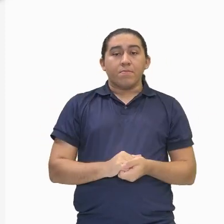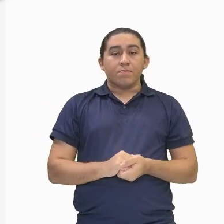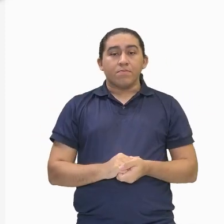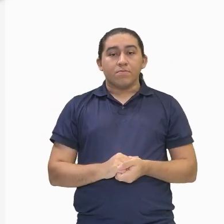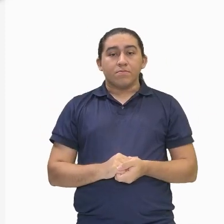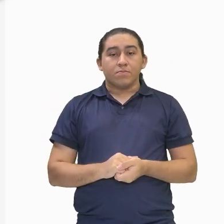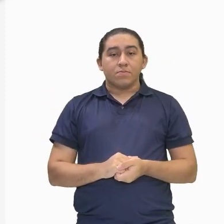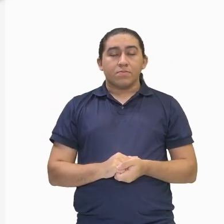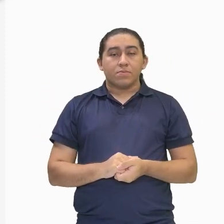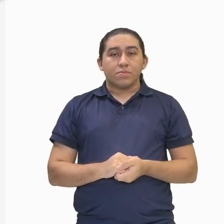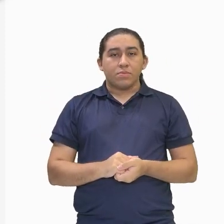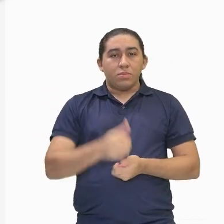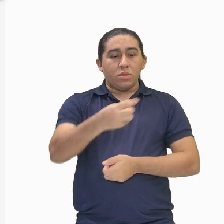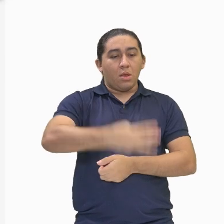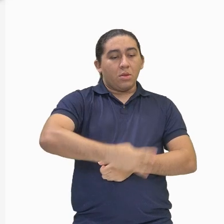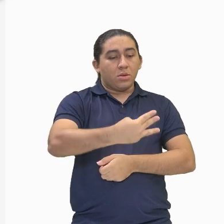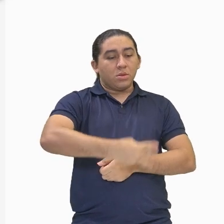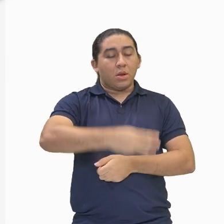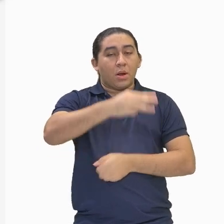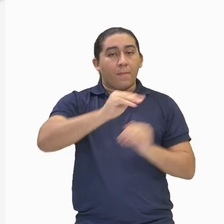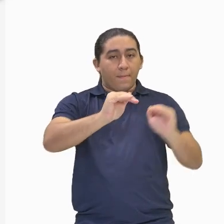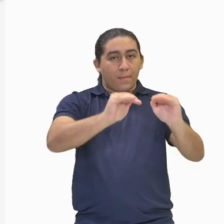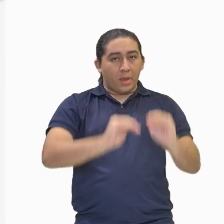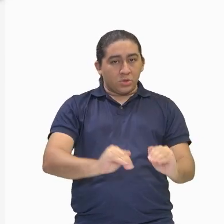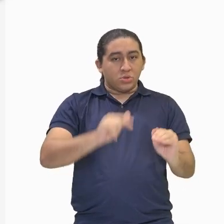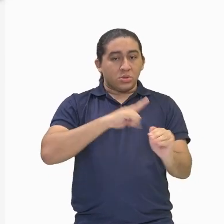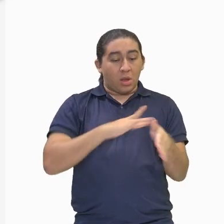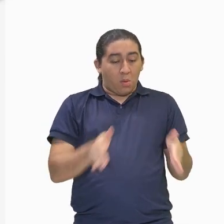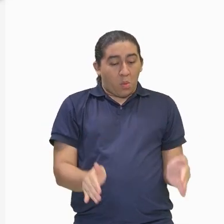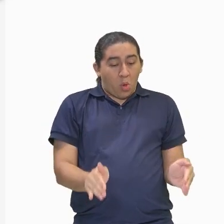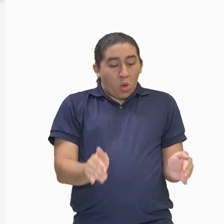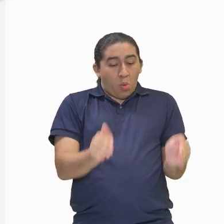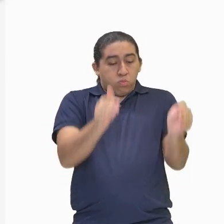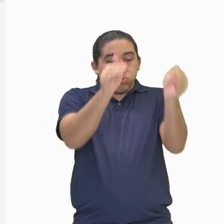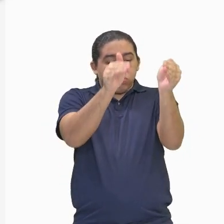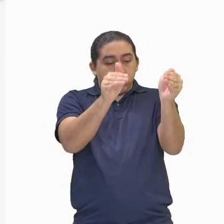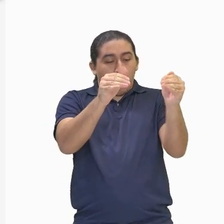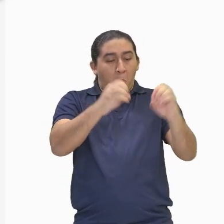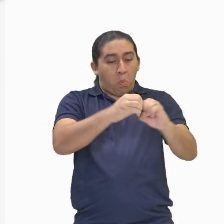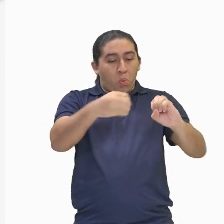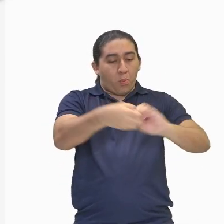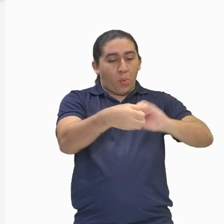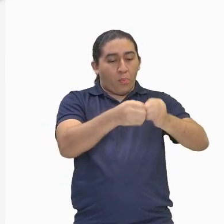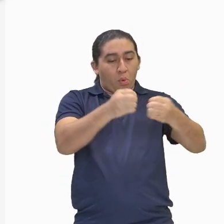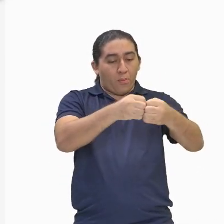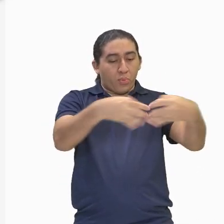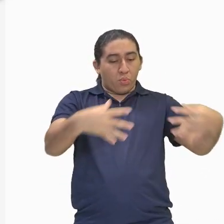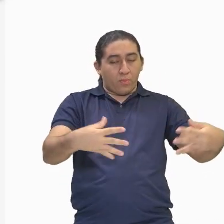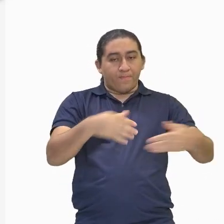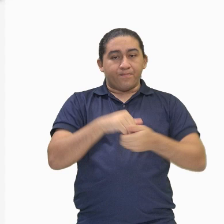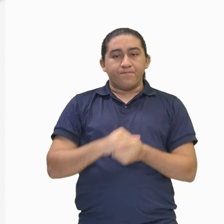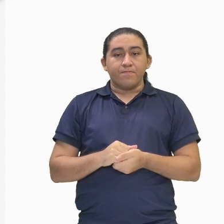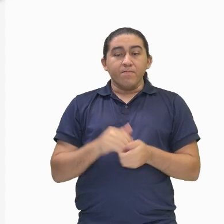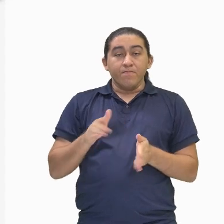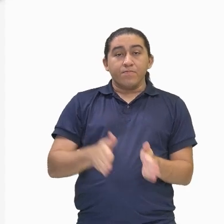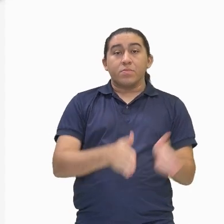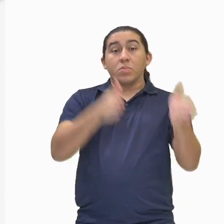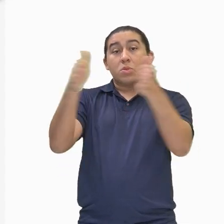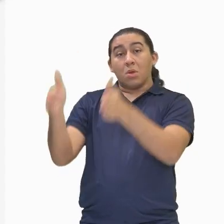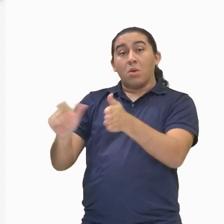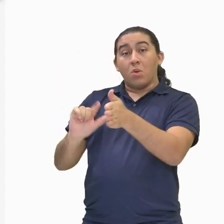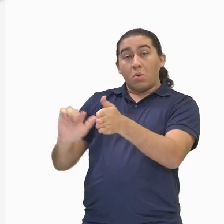Temos ali a usina nuclear, aparecendo ali, né, é a terceira. E temos ali uma termoelétrica, né,